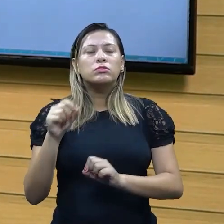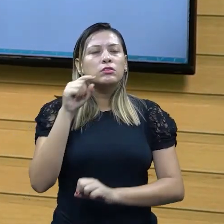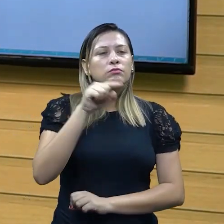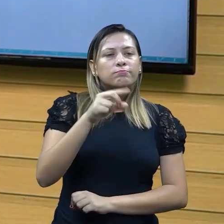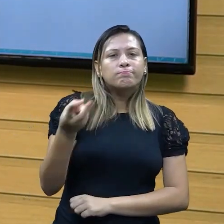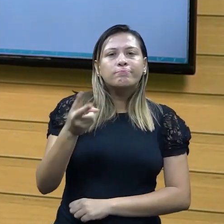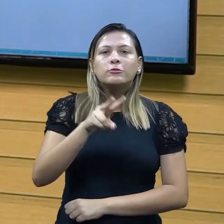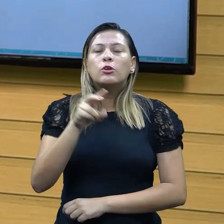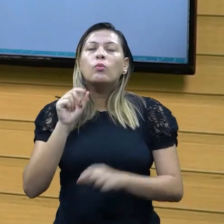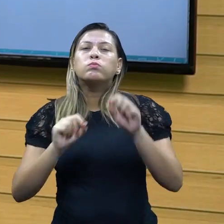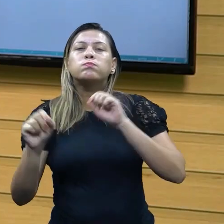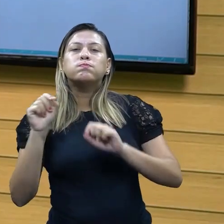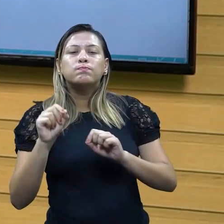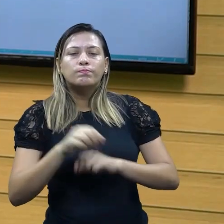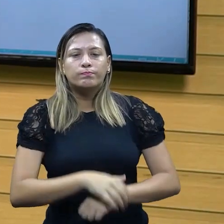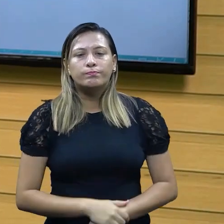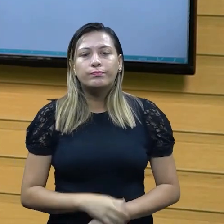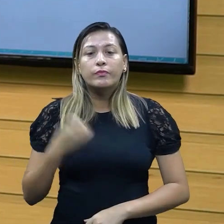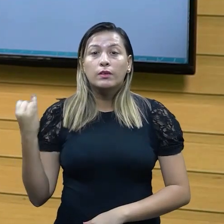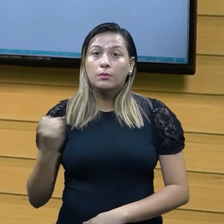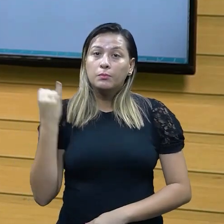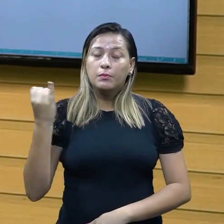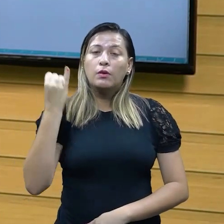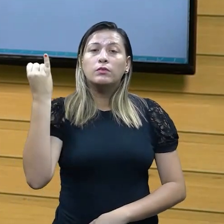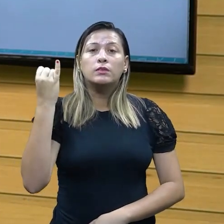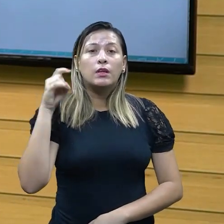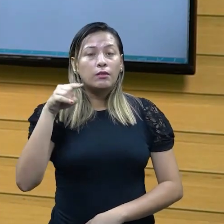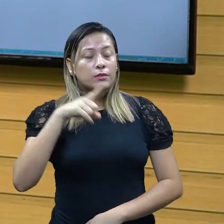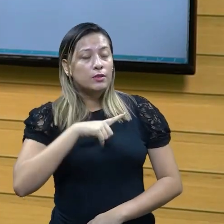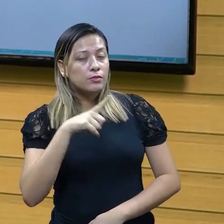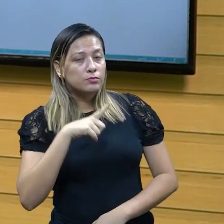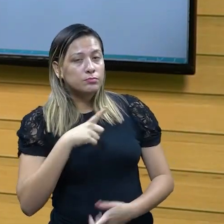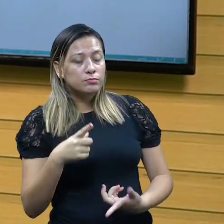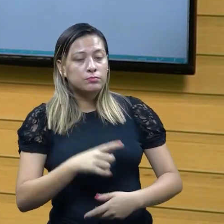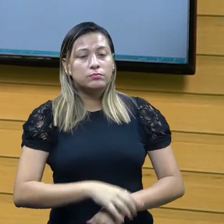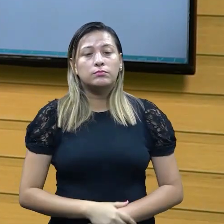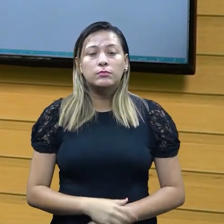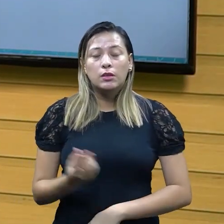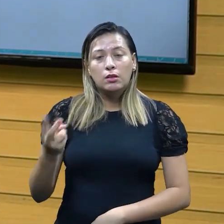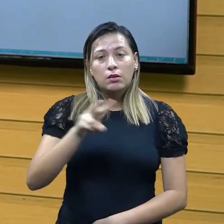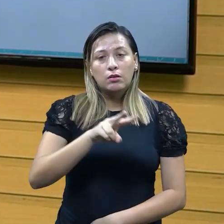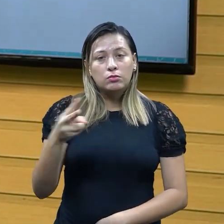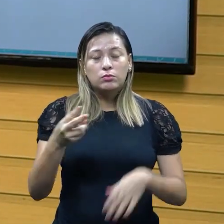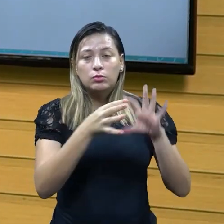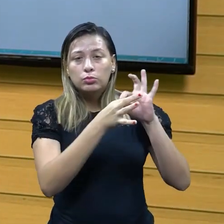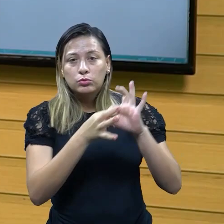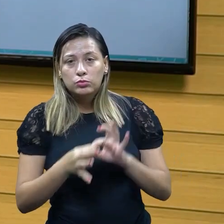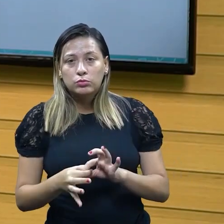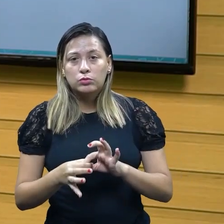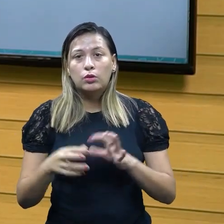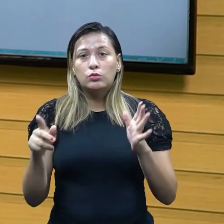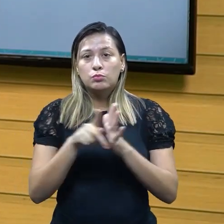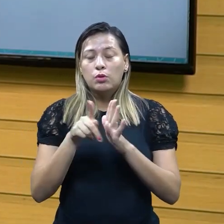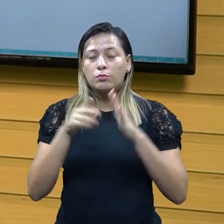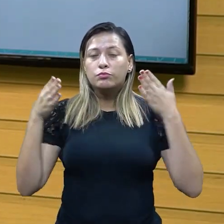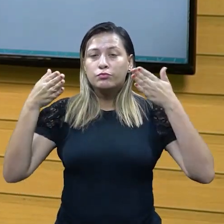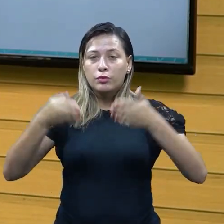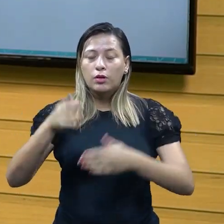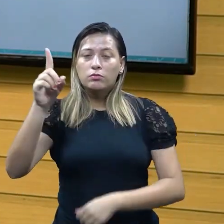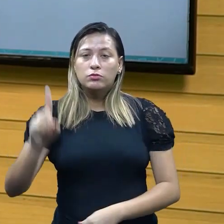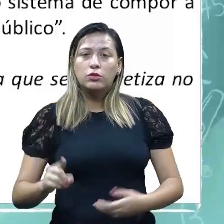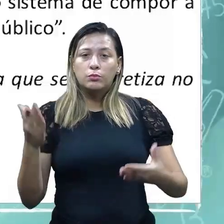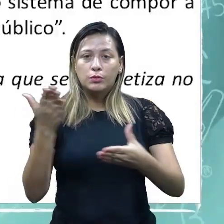é um procedimento, qual é a importância que você vai ter, né, nessas 2 situações para o direito processual